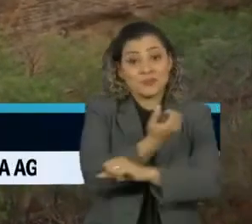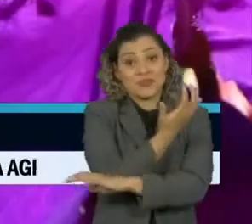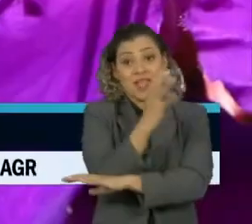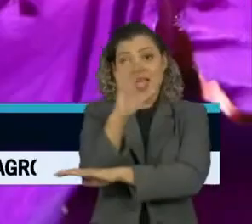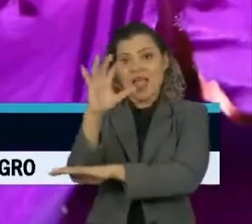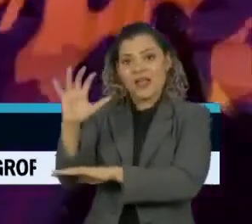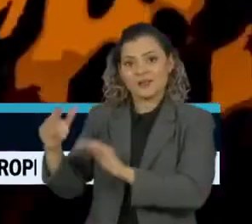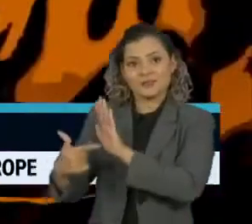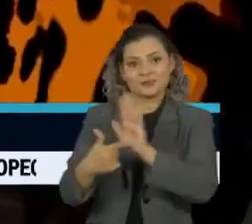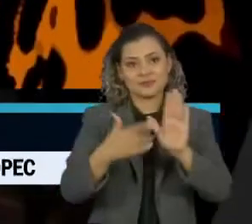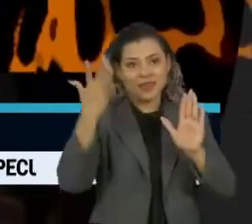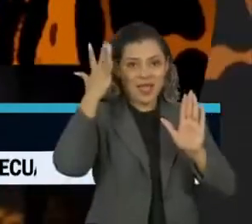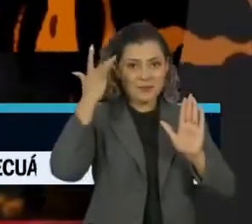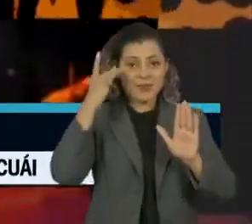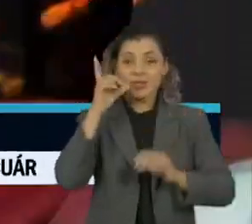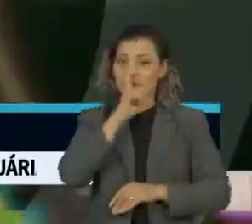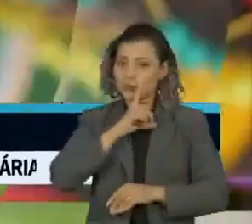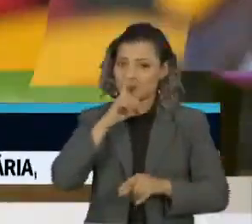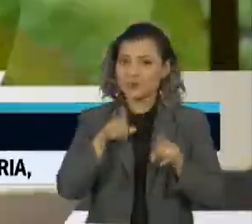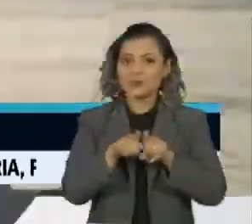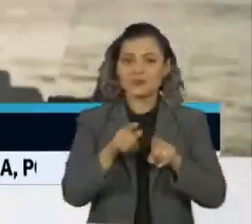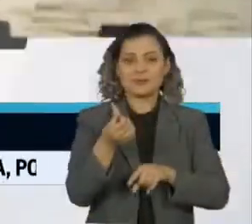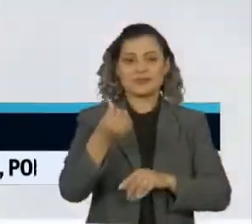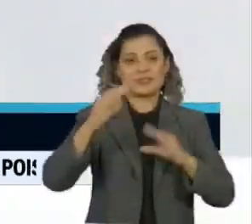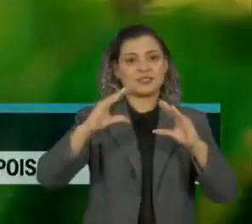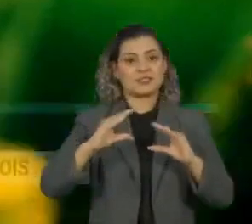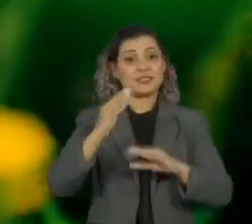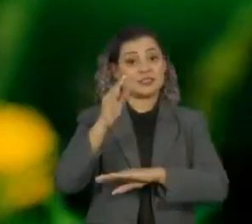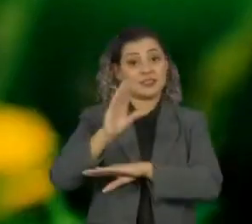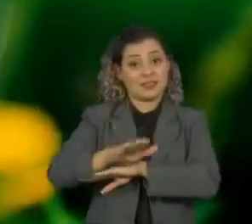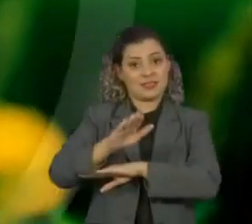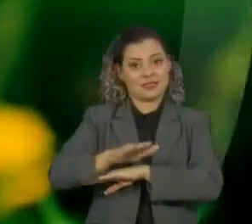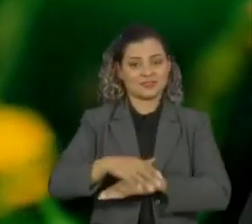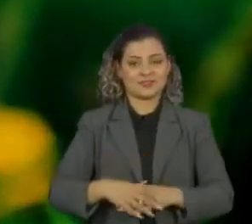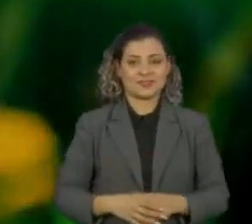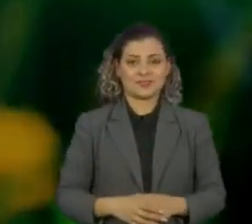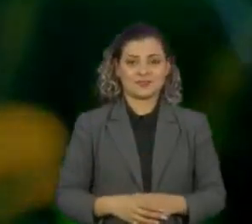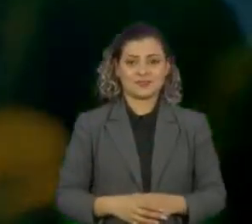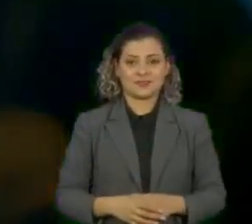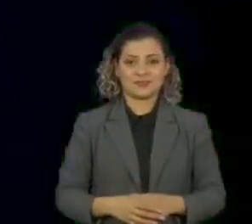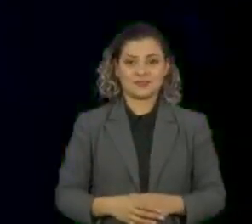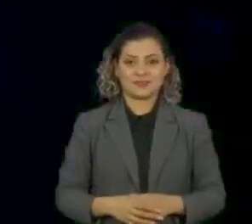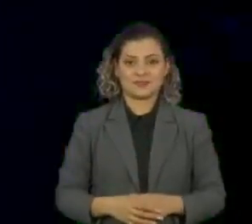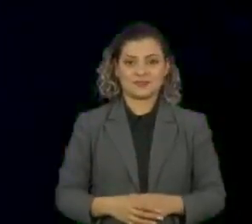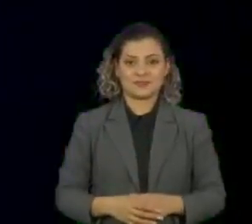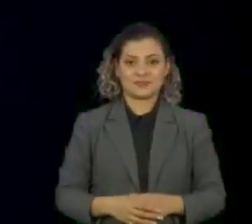Eco vai ao ar amanhã, domingo, às 6 da tarde.